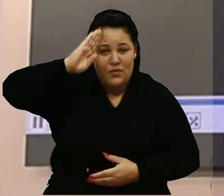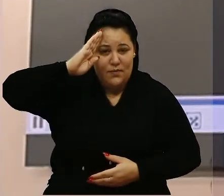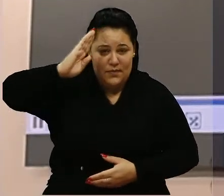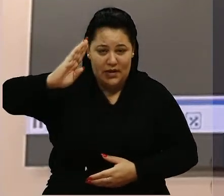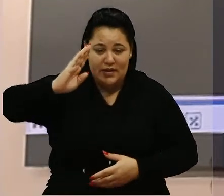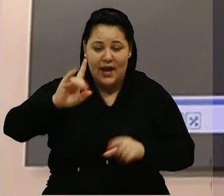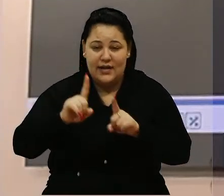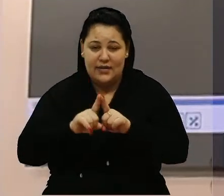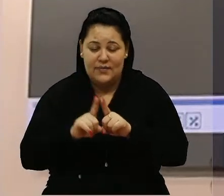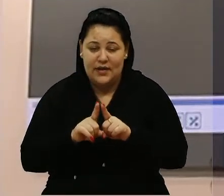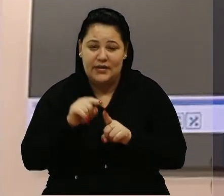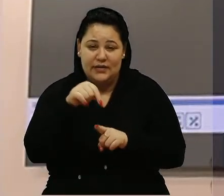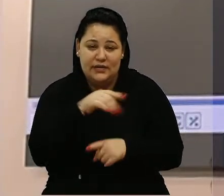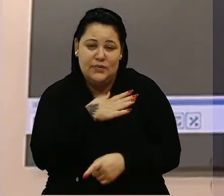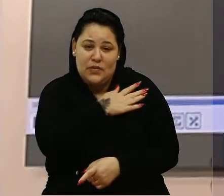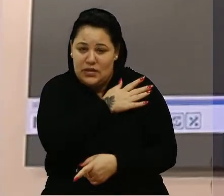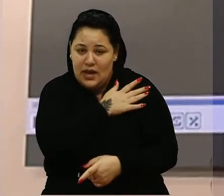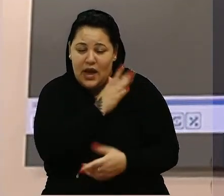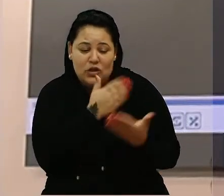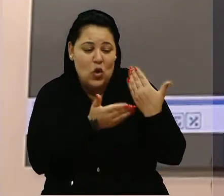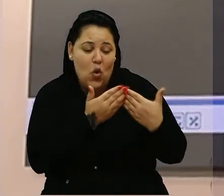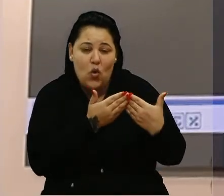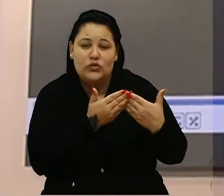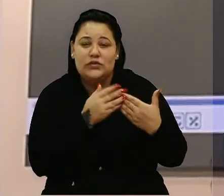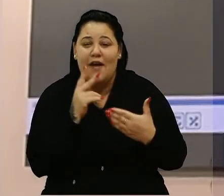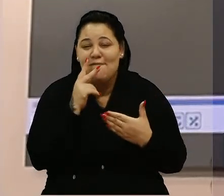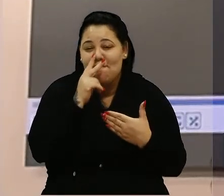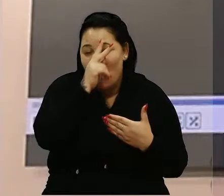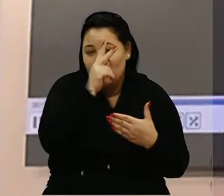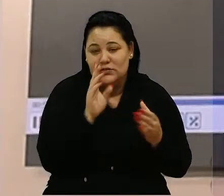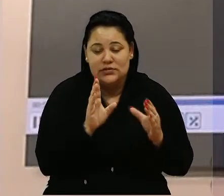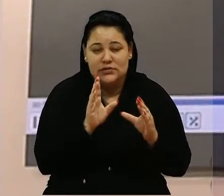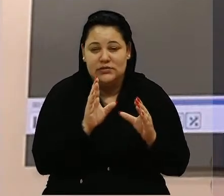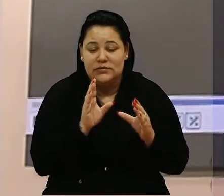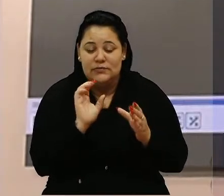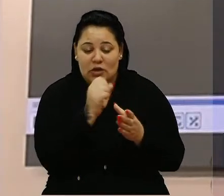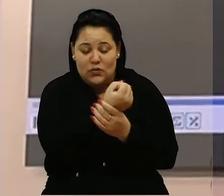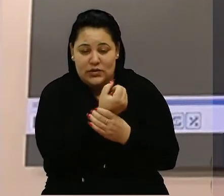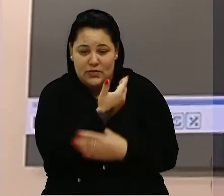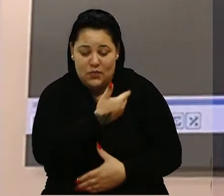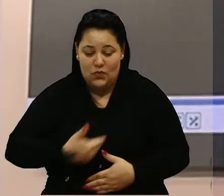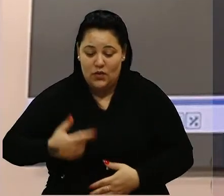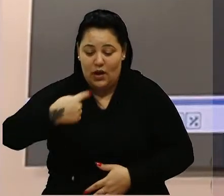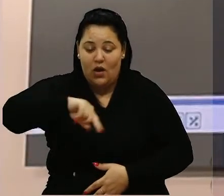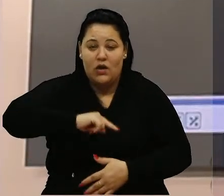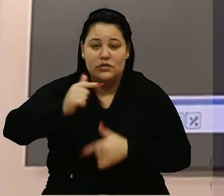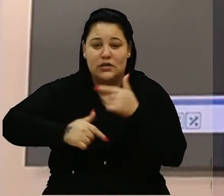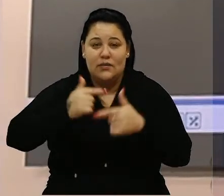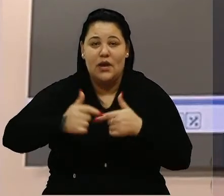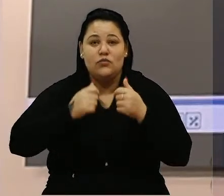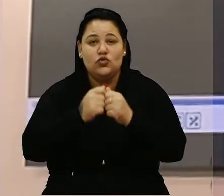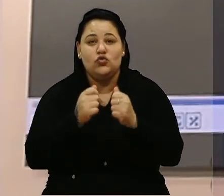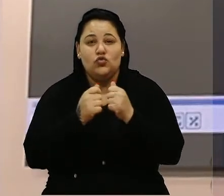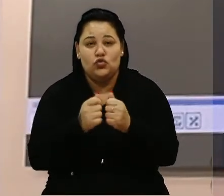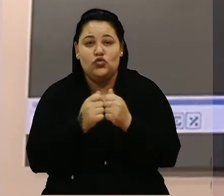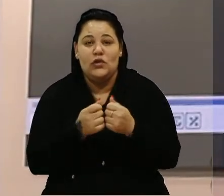Grande do Sul e todas as forças de segurança pública, a qual trabalhamos braço a braço junto, voluntários ou